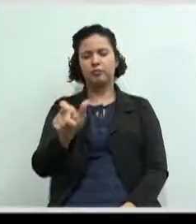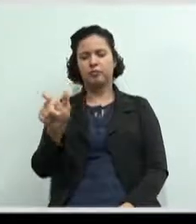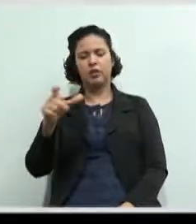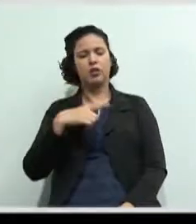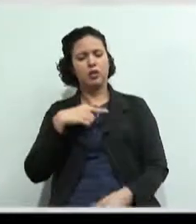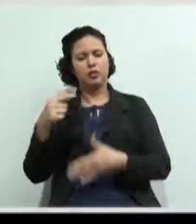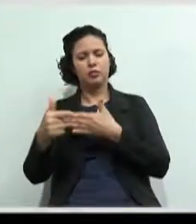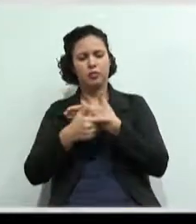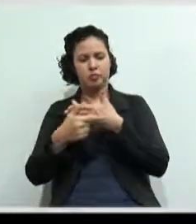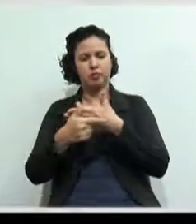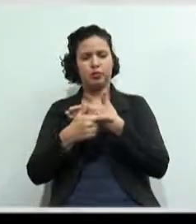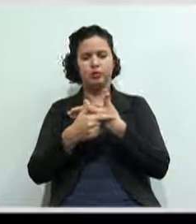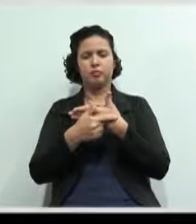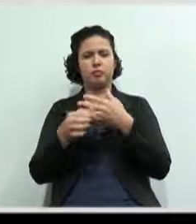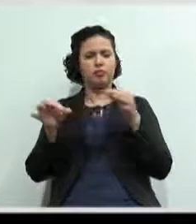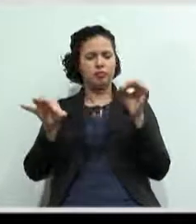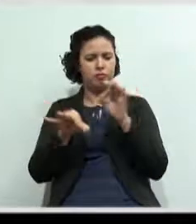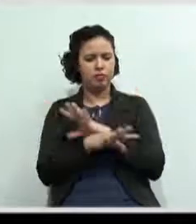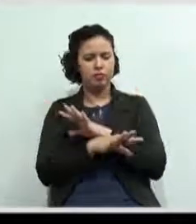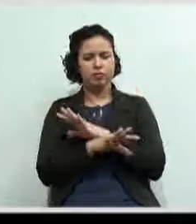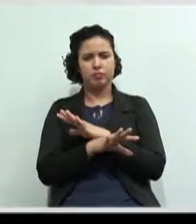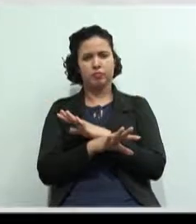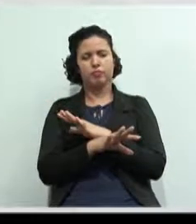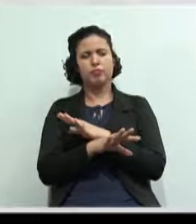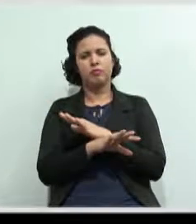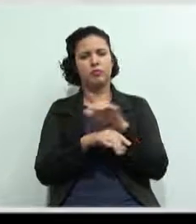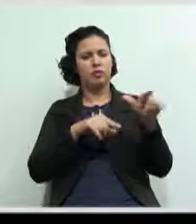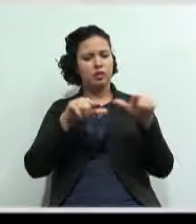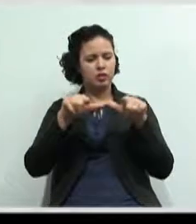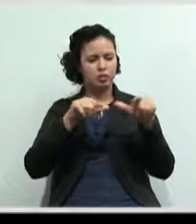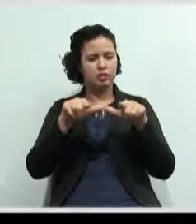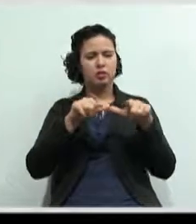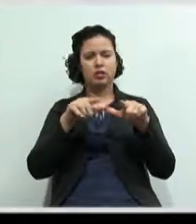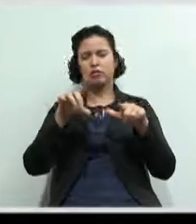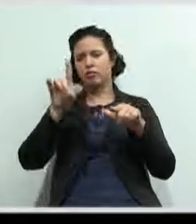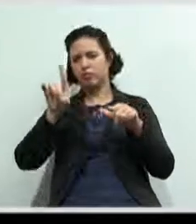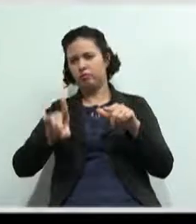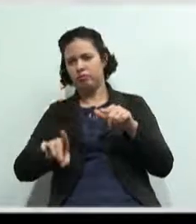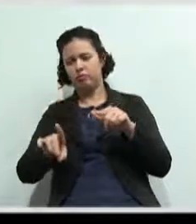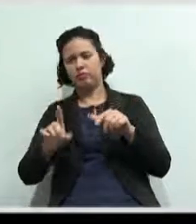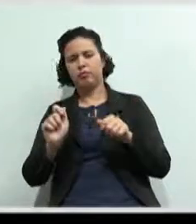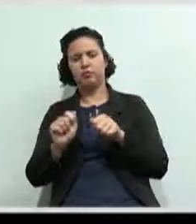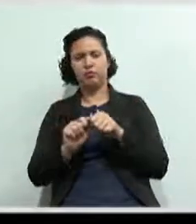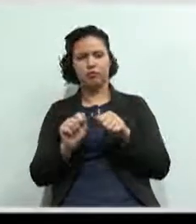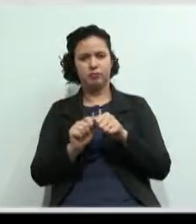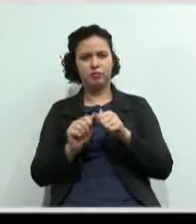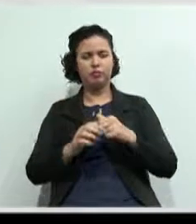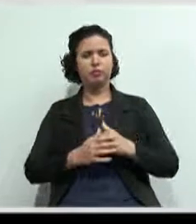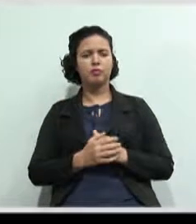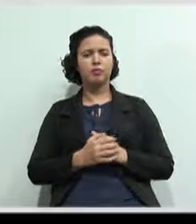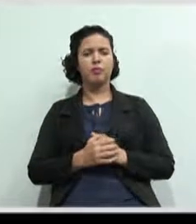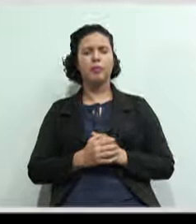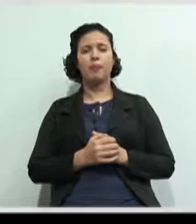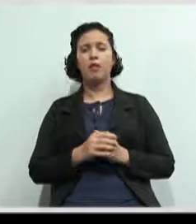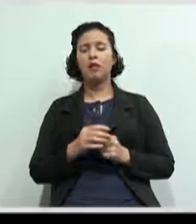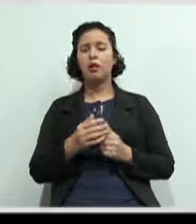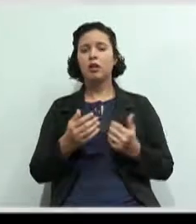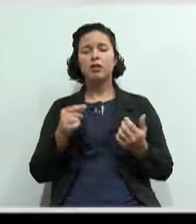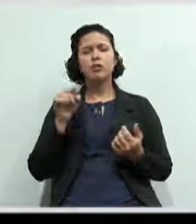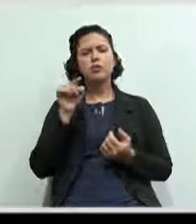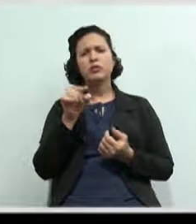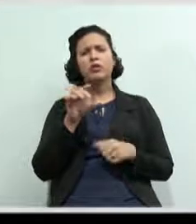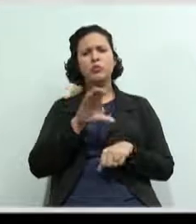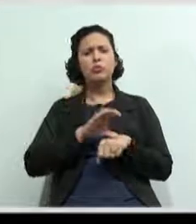claro, deveres e tarefas a executar. Volta aqui que eu quero te falar mais uma vez. Que curso é esse que você está